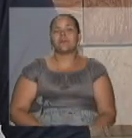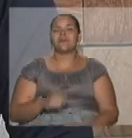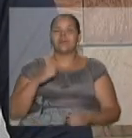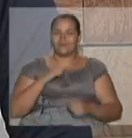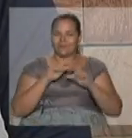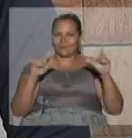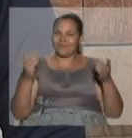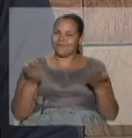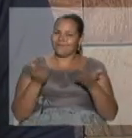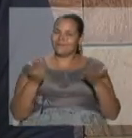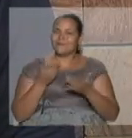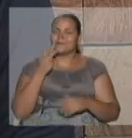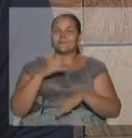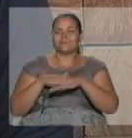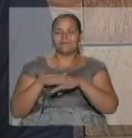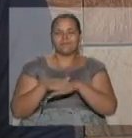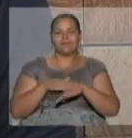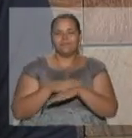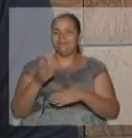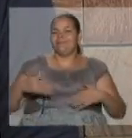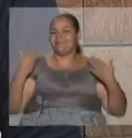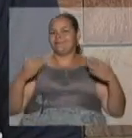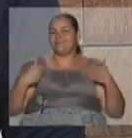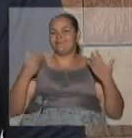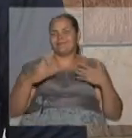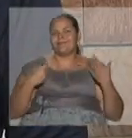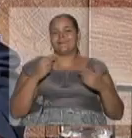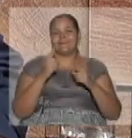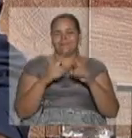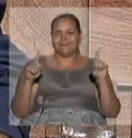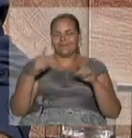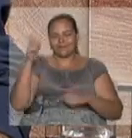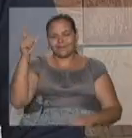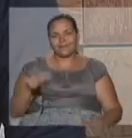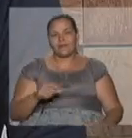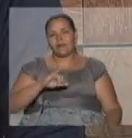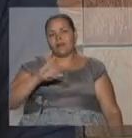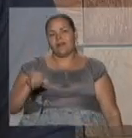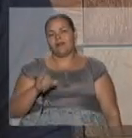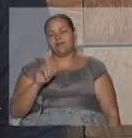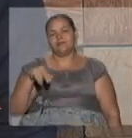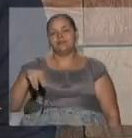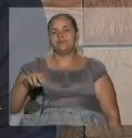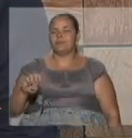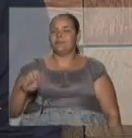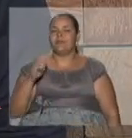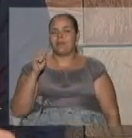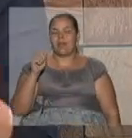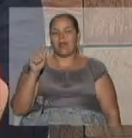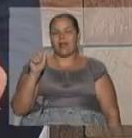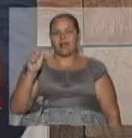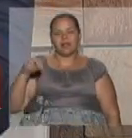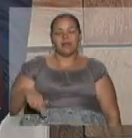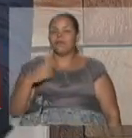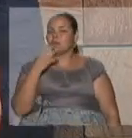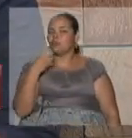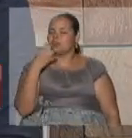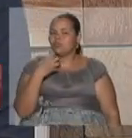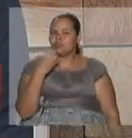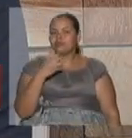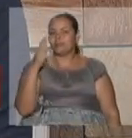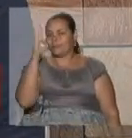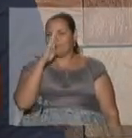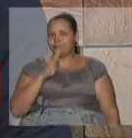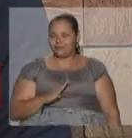No programa de hoje eu estou conversando aqui animadamente com o maestro Jaime Allen. Jaime, você disse que a música